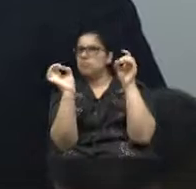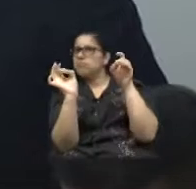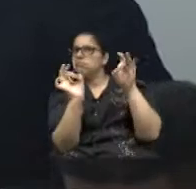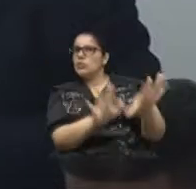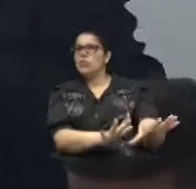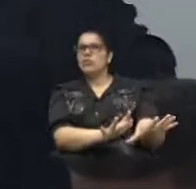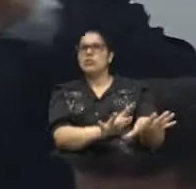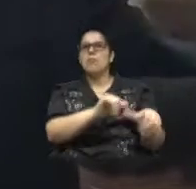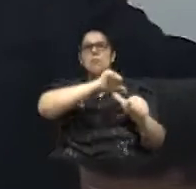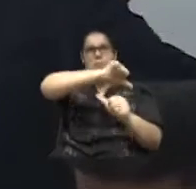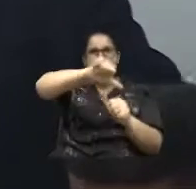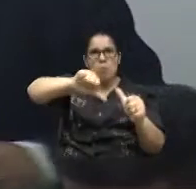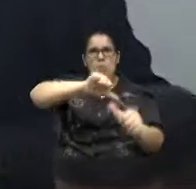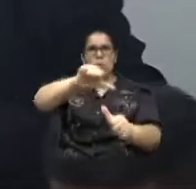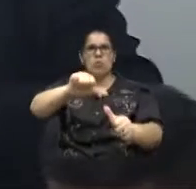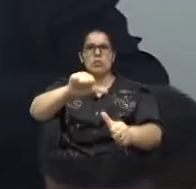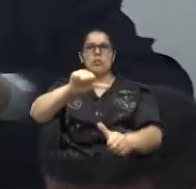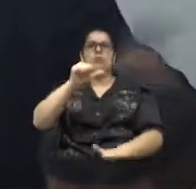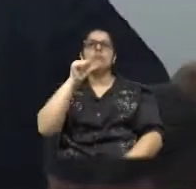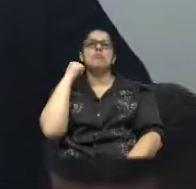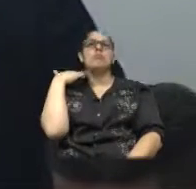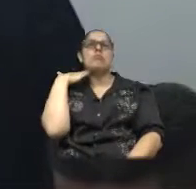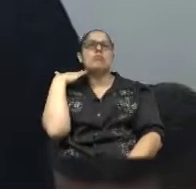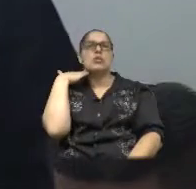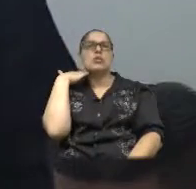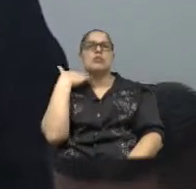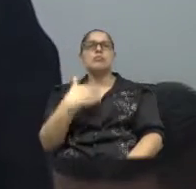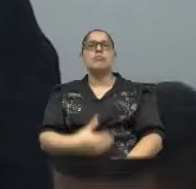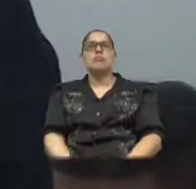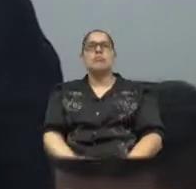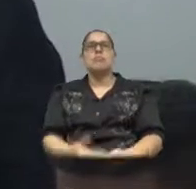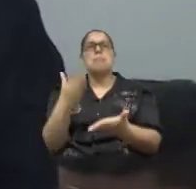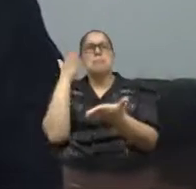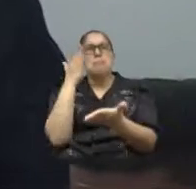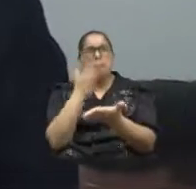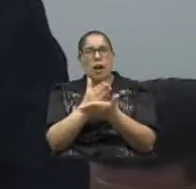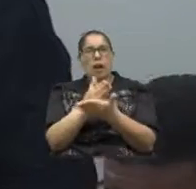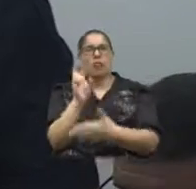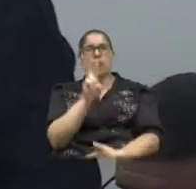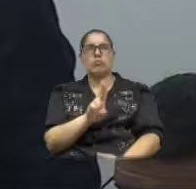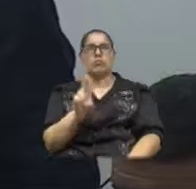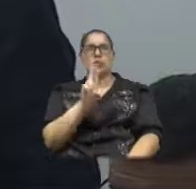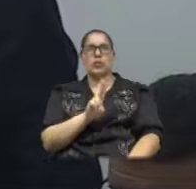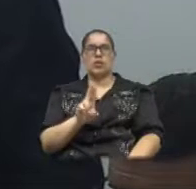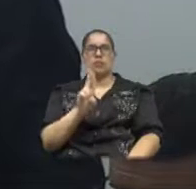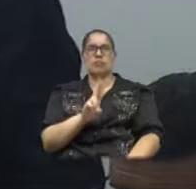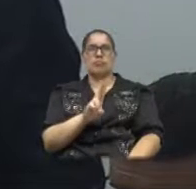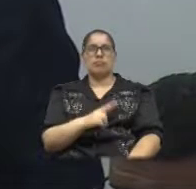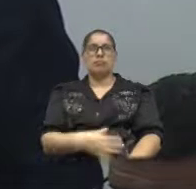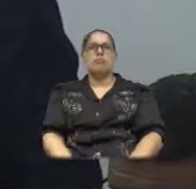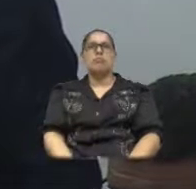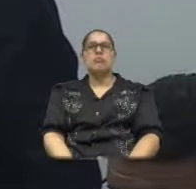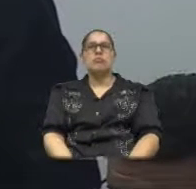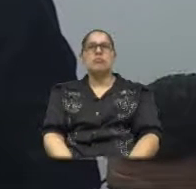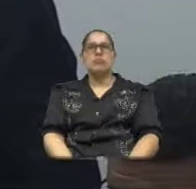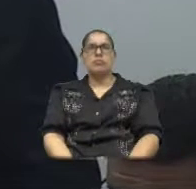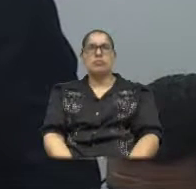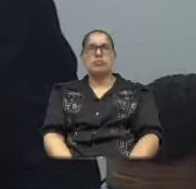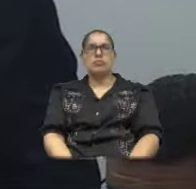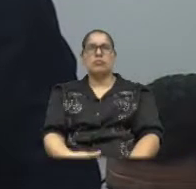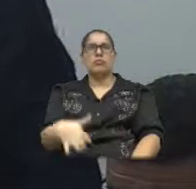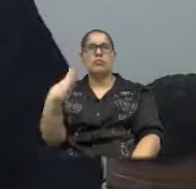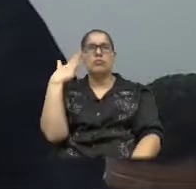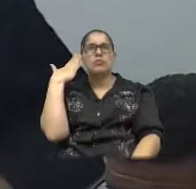Mude de banco, pare de utilizar o banco, para que ele possa entender